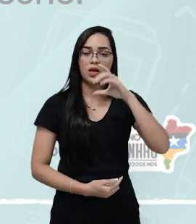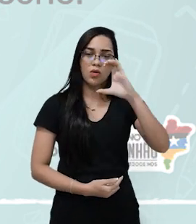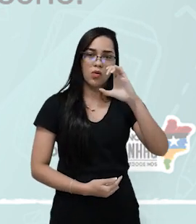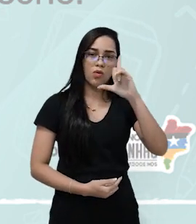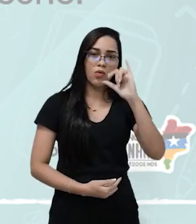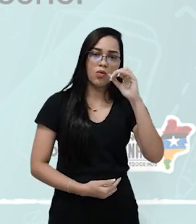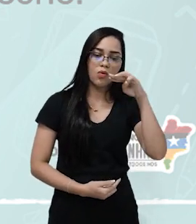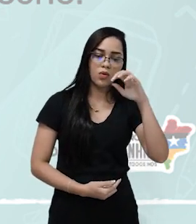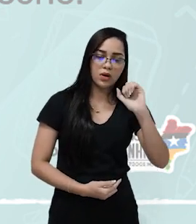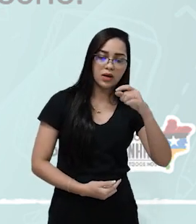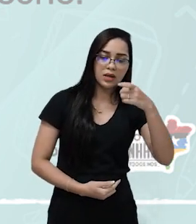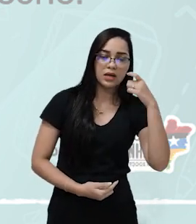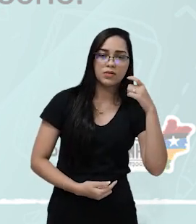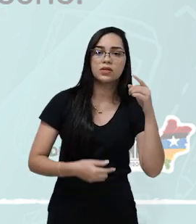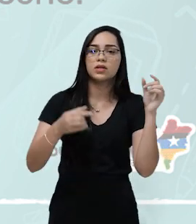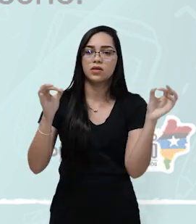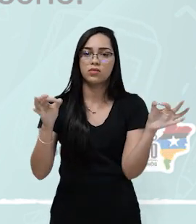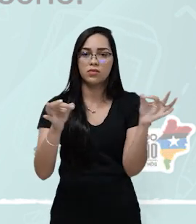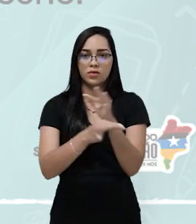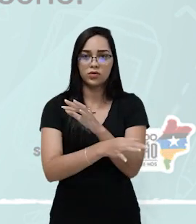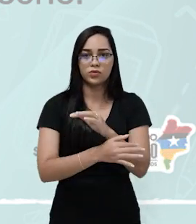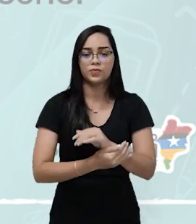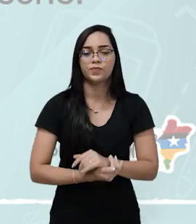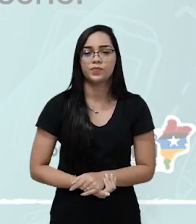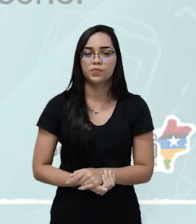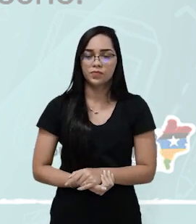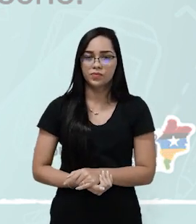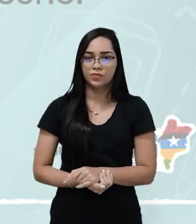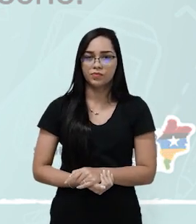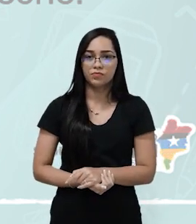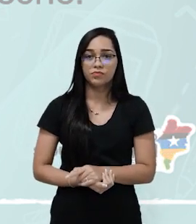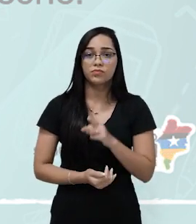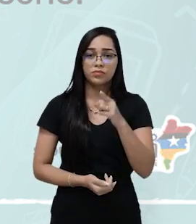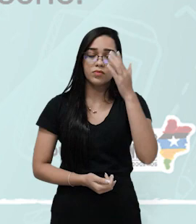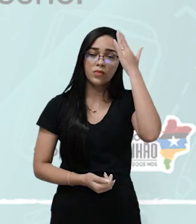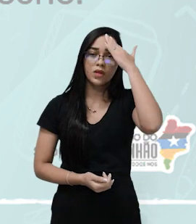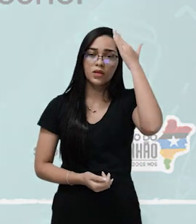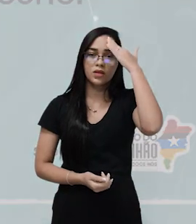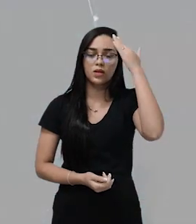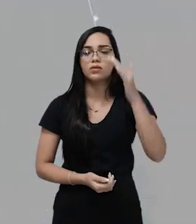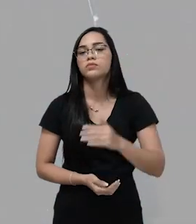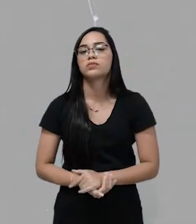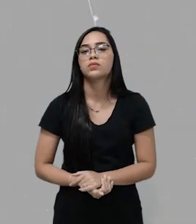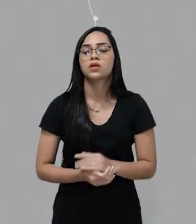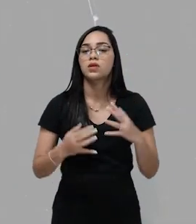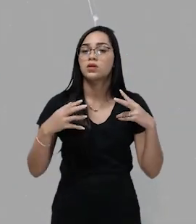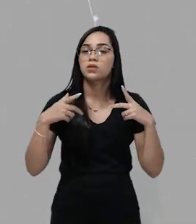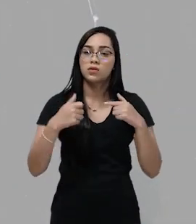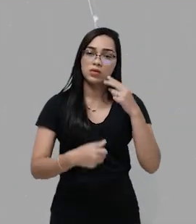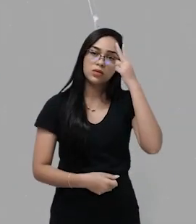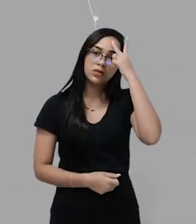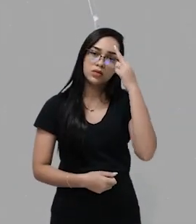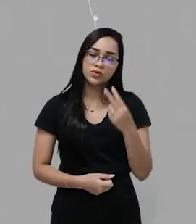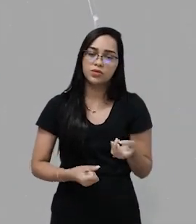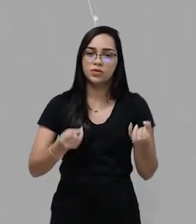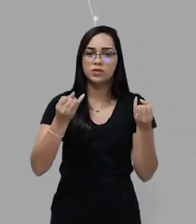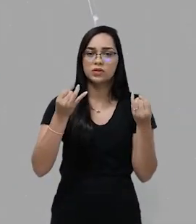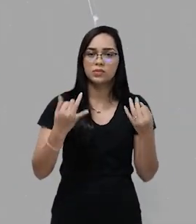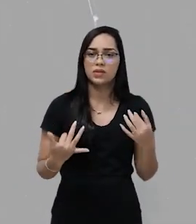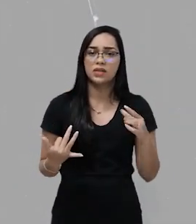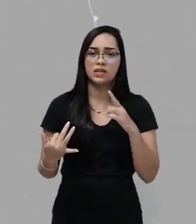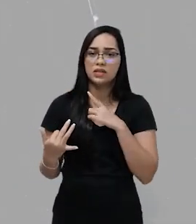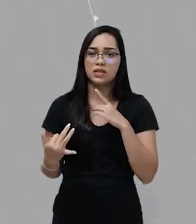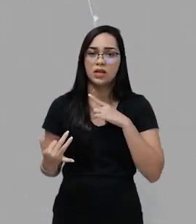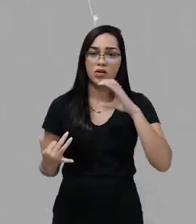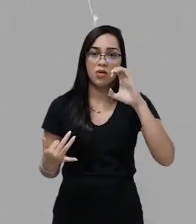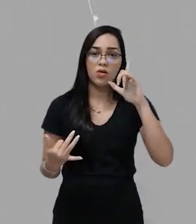apresentação, complicação, clímax e desfecho. Para você entender, toda história contada, né, tem